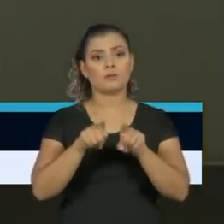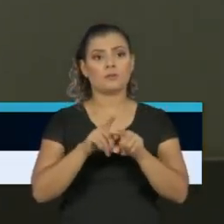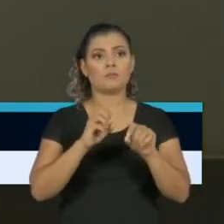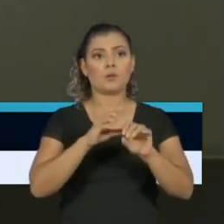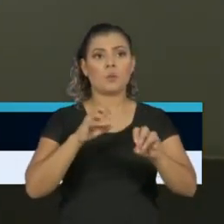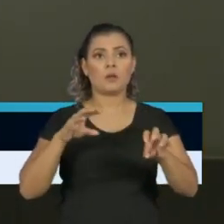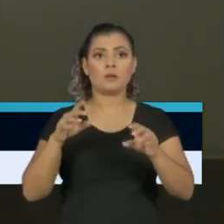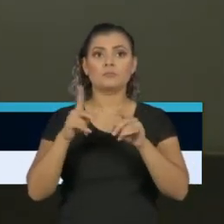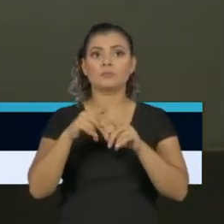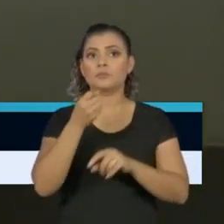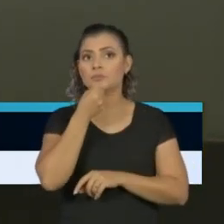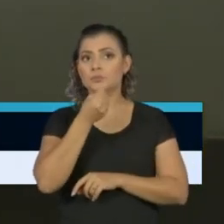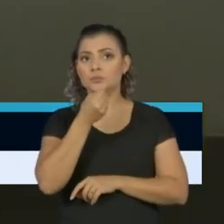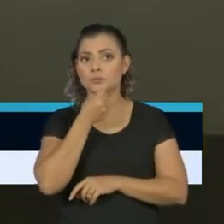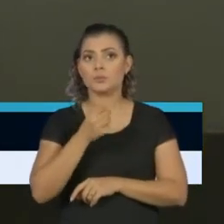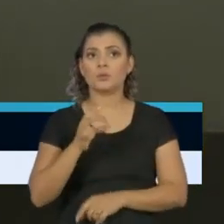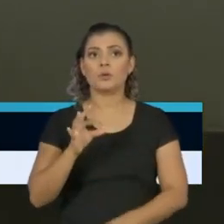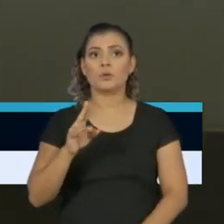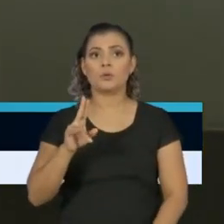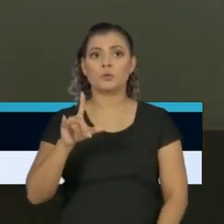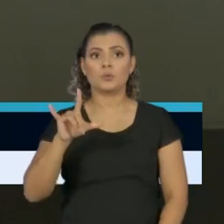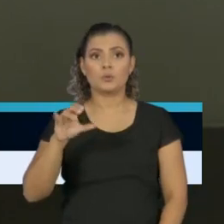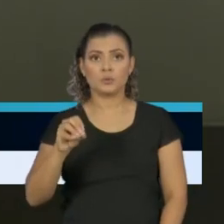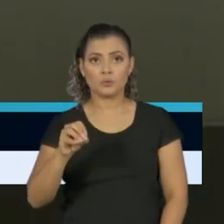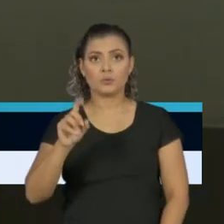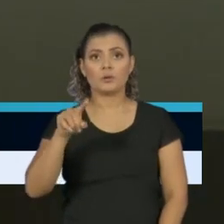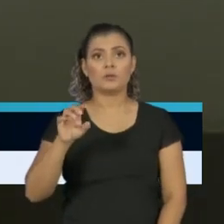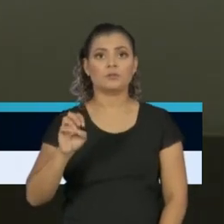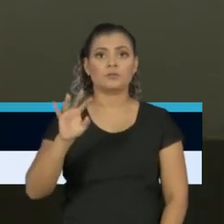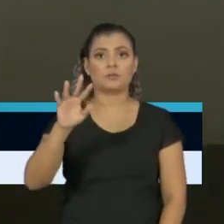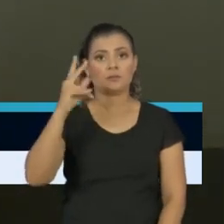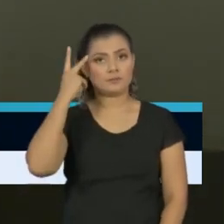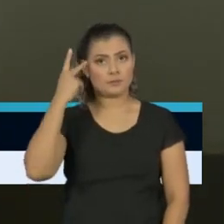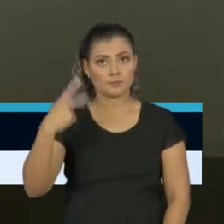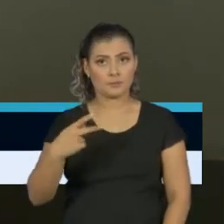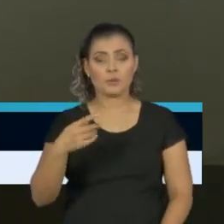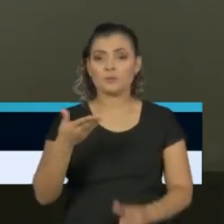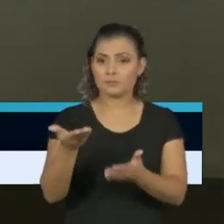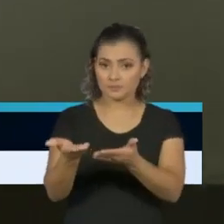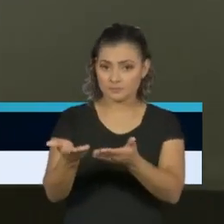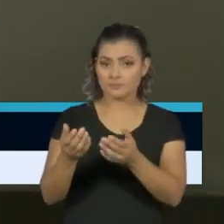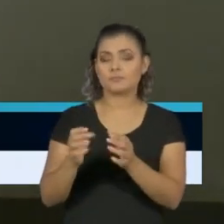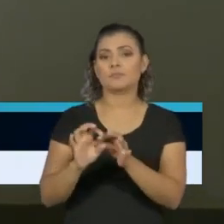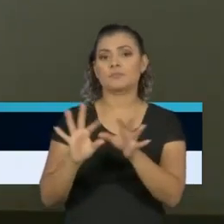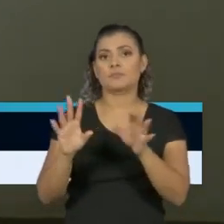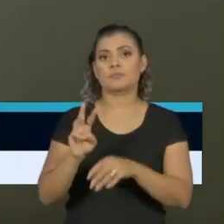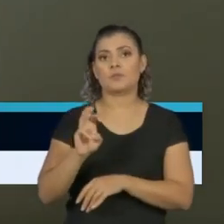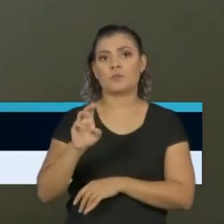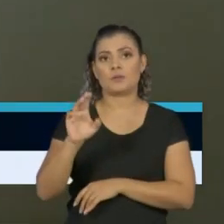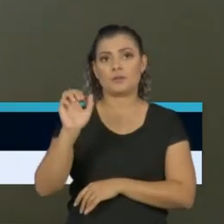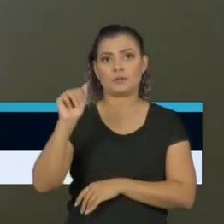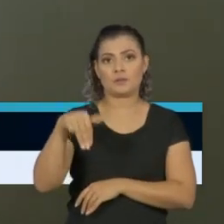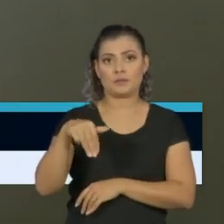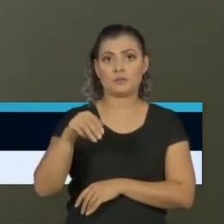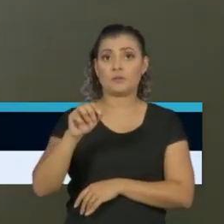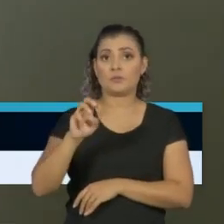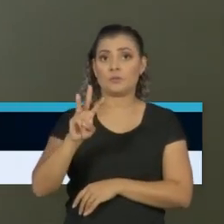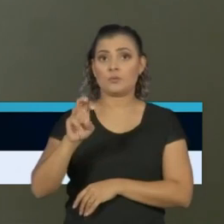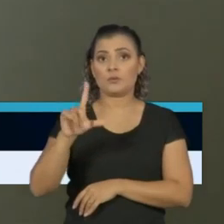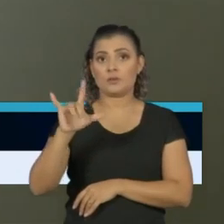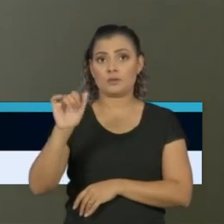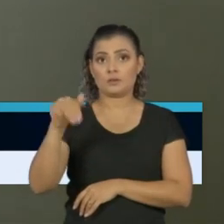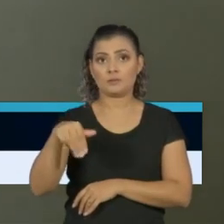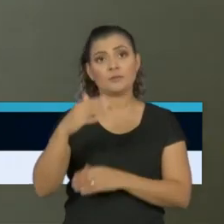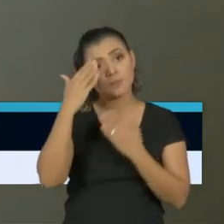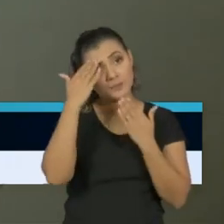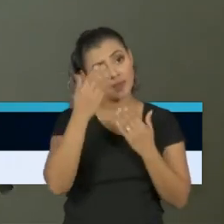com o jornalista Túlio Cruz, do jornal Estado de São Paulo. Com a palavra, William Cury. Boa tarde. Boa tarde, obrigado por me recolocar na